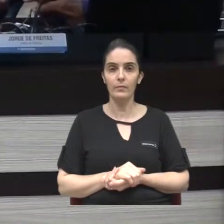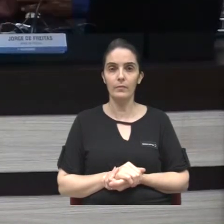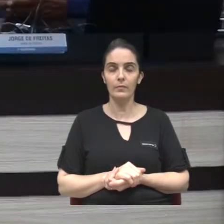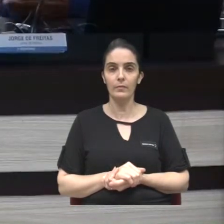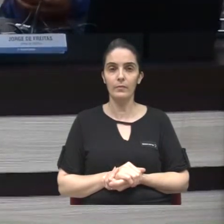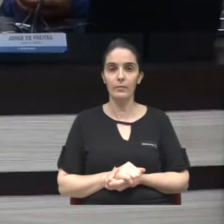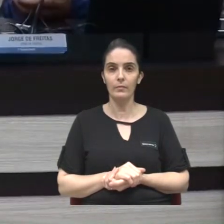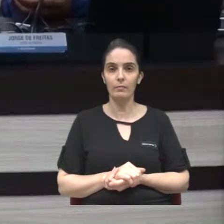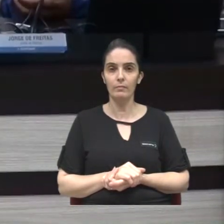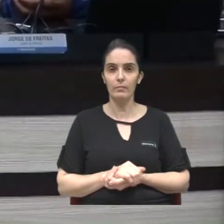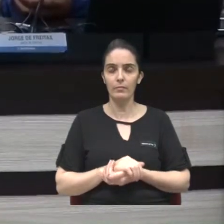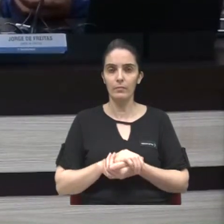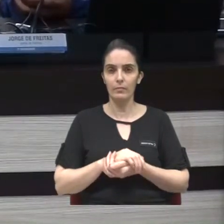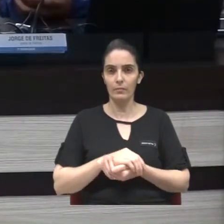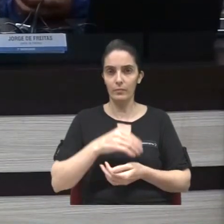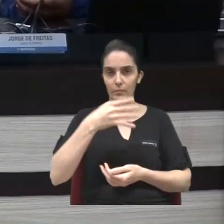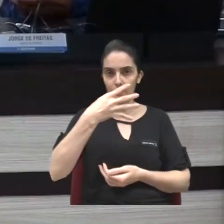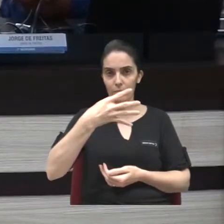Requerimento